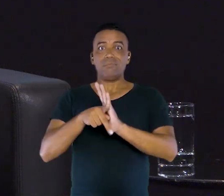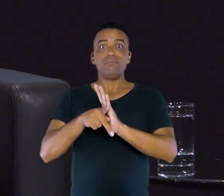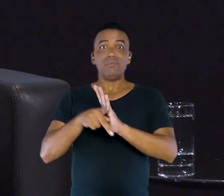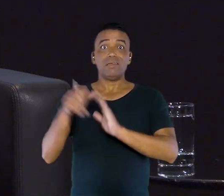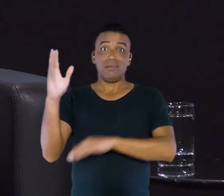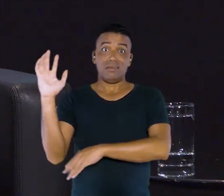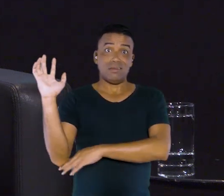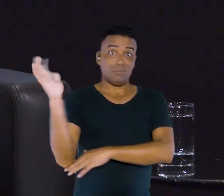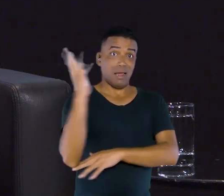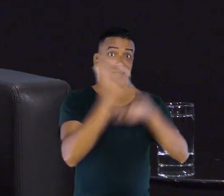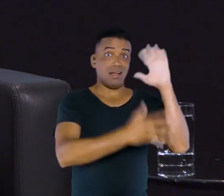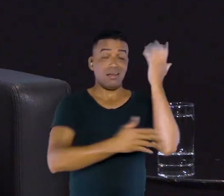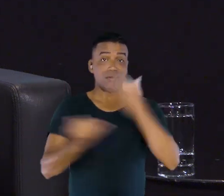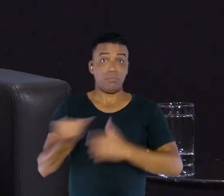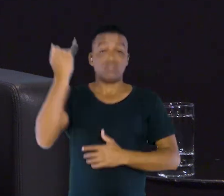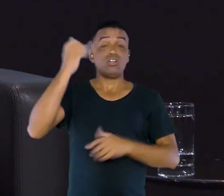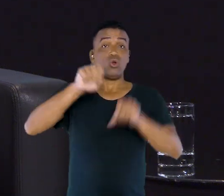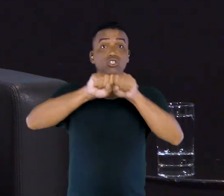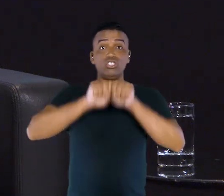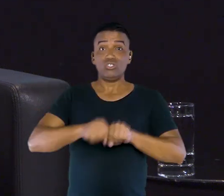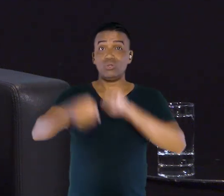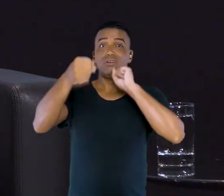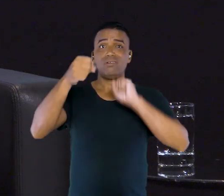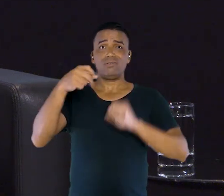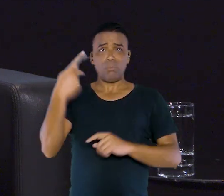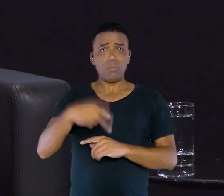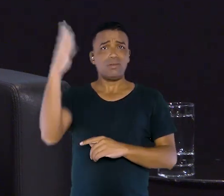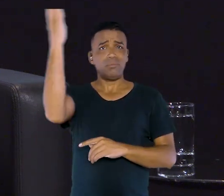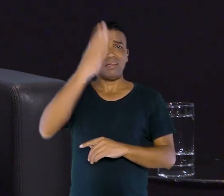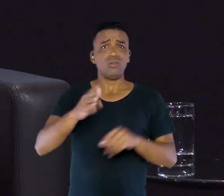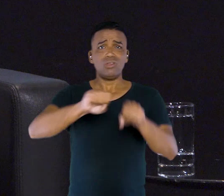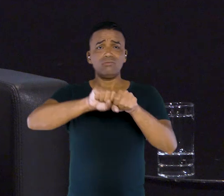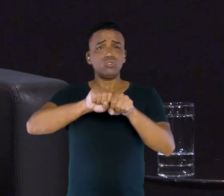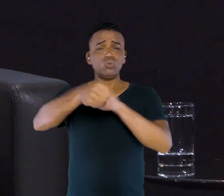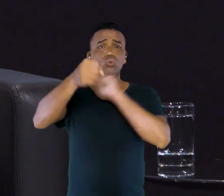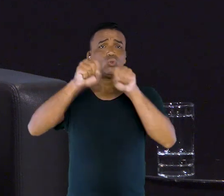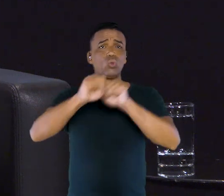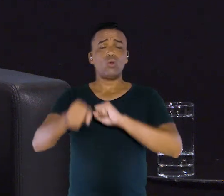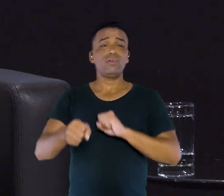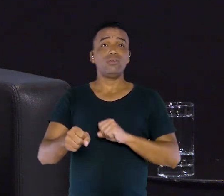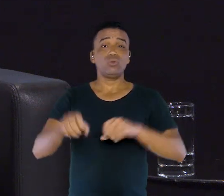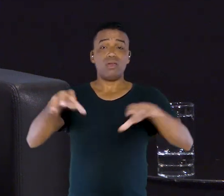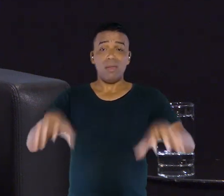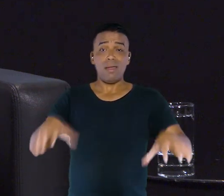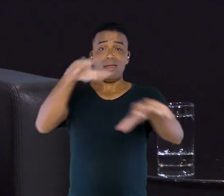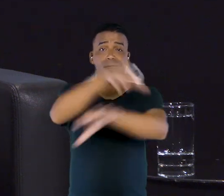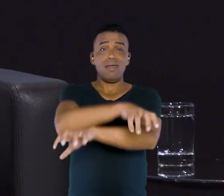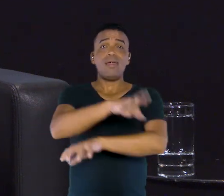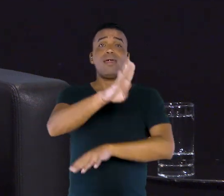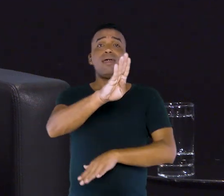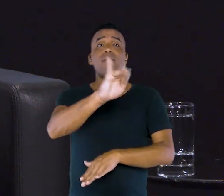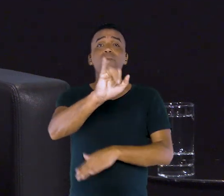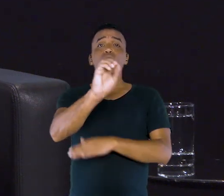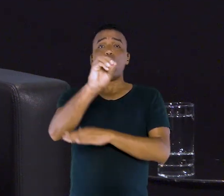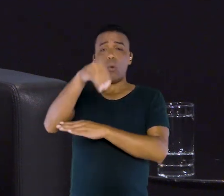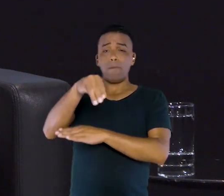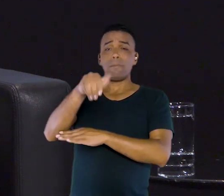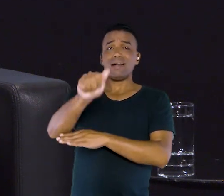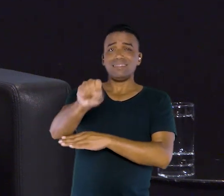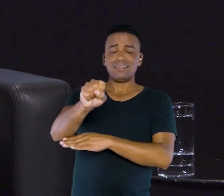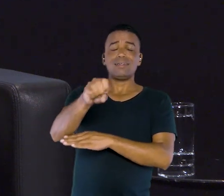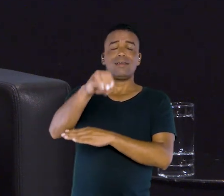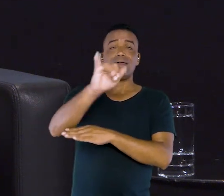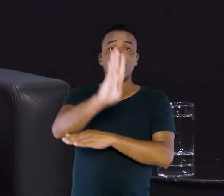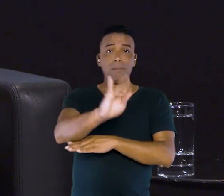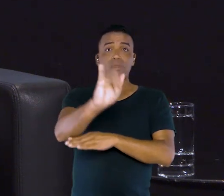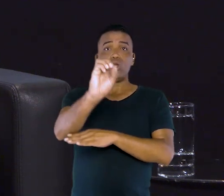ou destruí-las. Que é o que está acontecendo no Brasil nas últimas décadas. A gente tem destruído o que a gente chama de biomas do Brasil, num